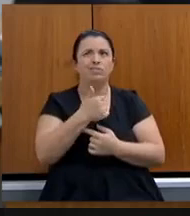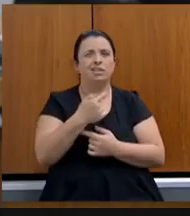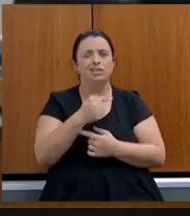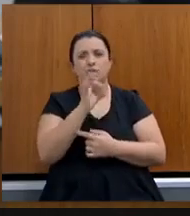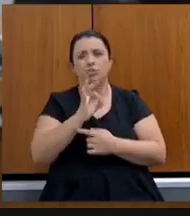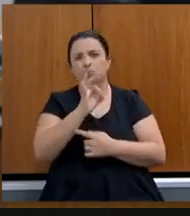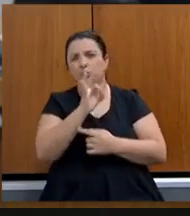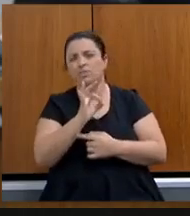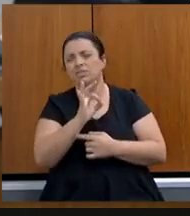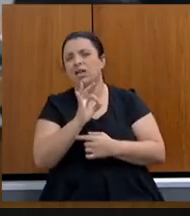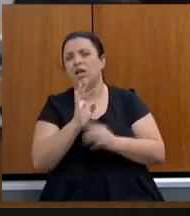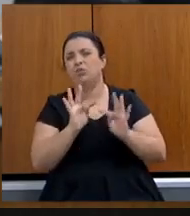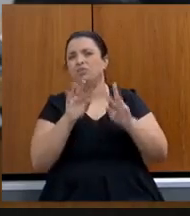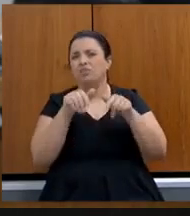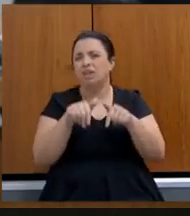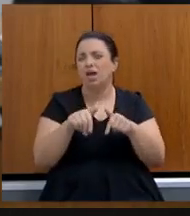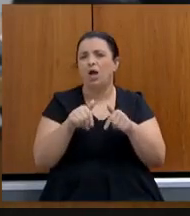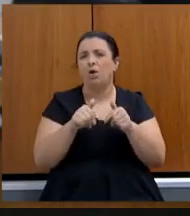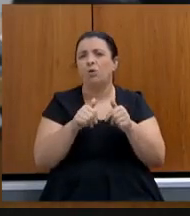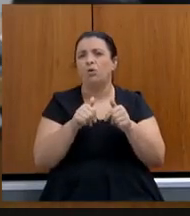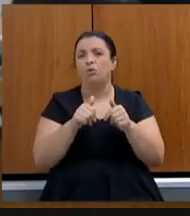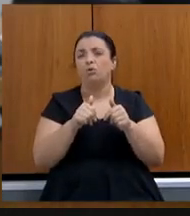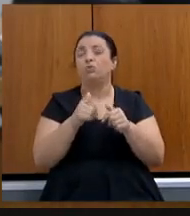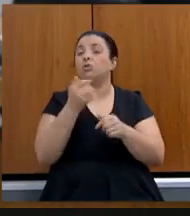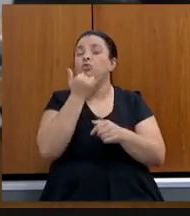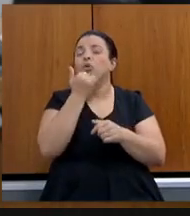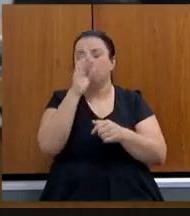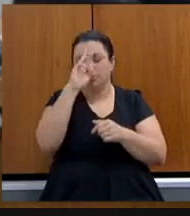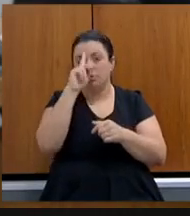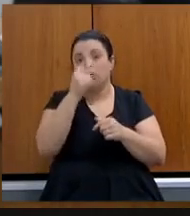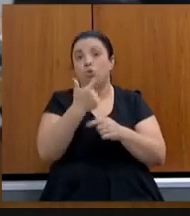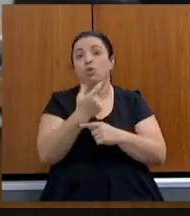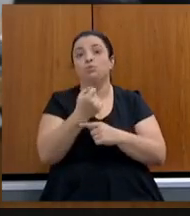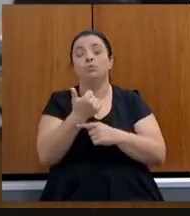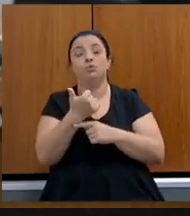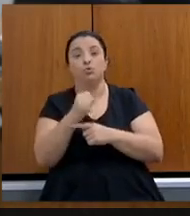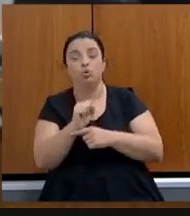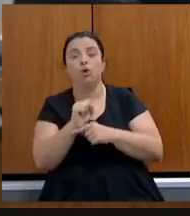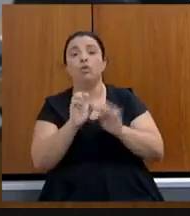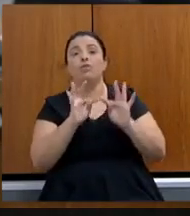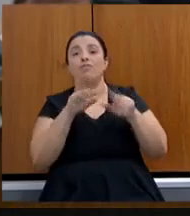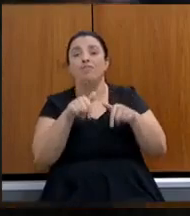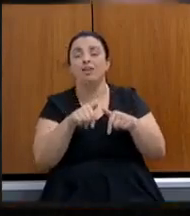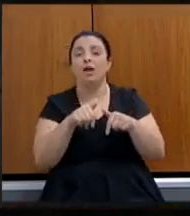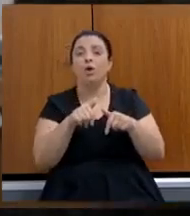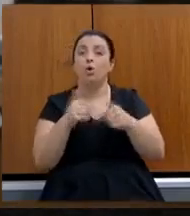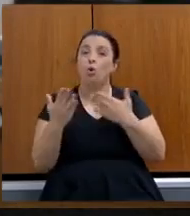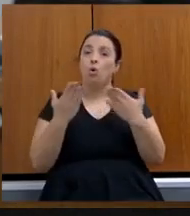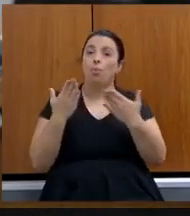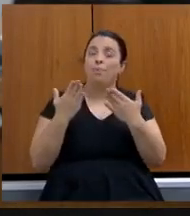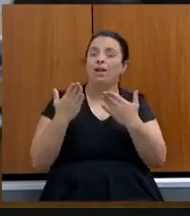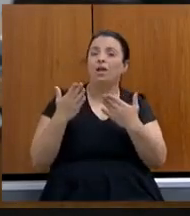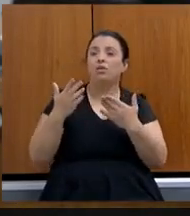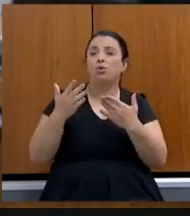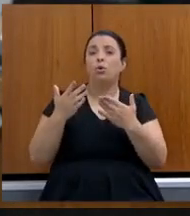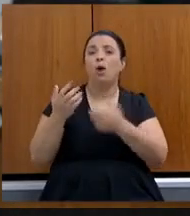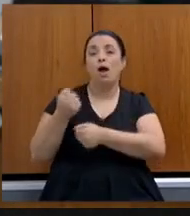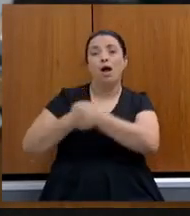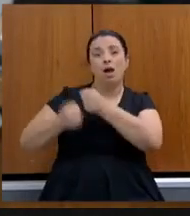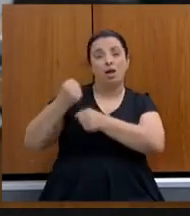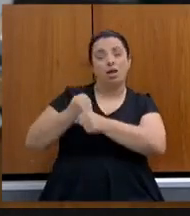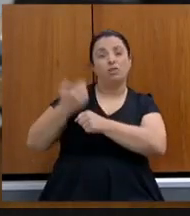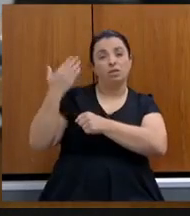o índice final de acompanha de 2018 é de final de acompanhamento da administração anterior tivemos